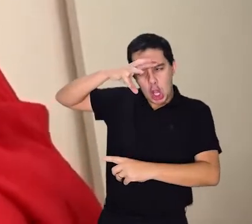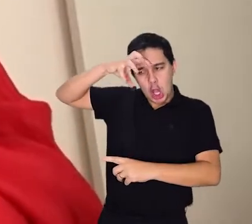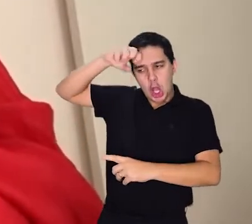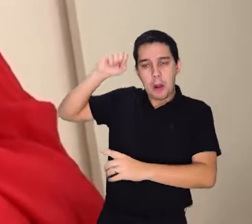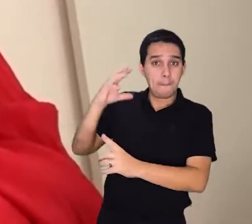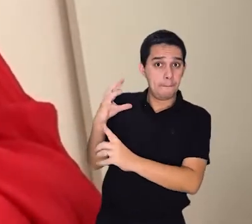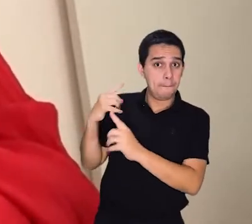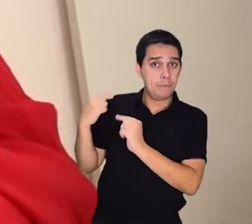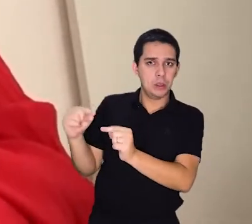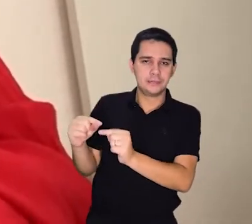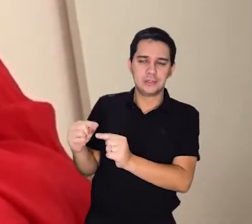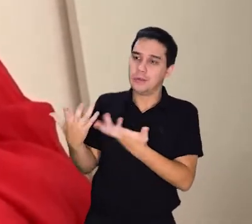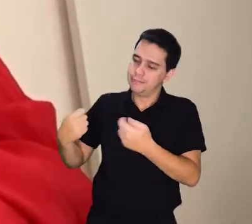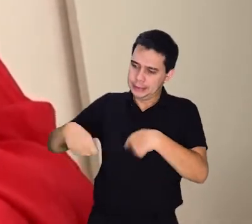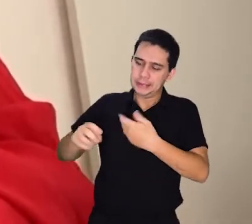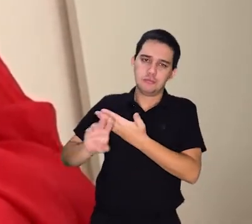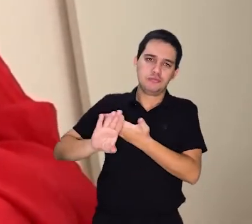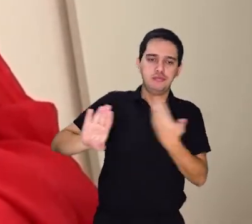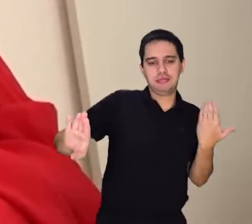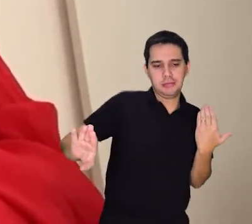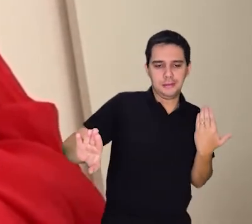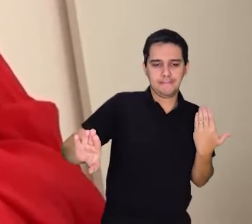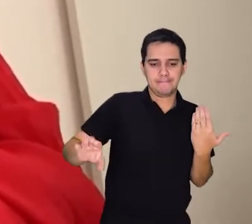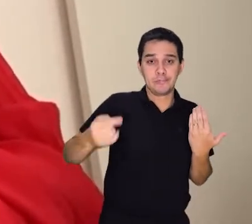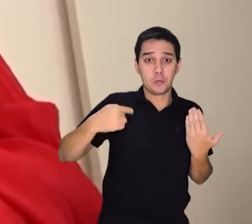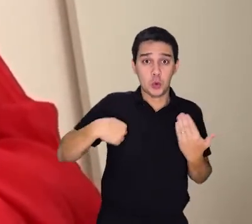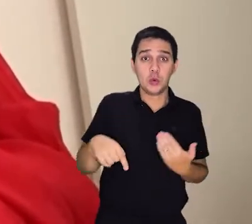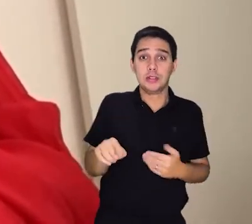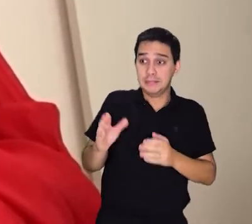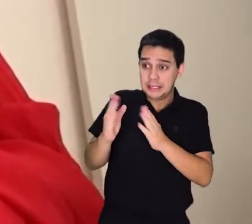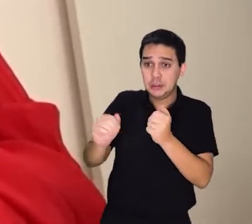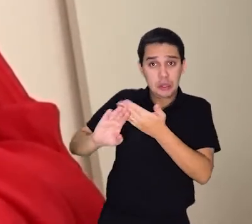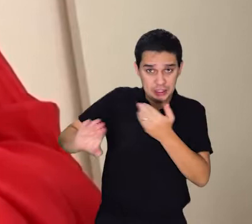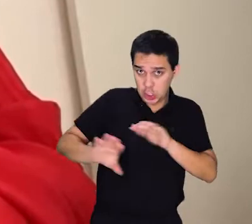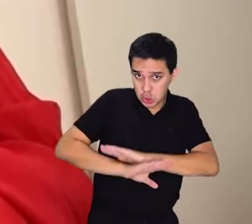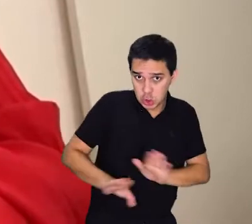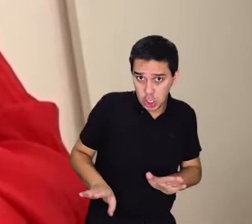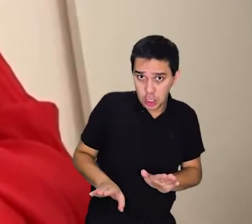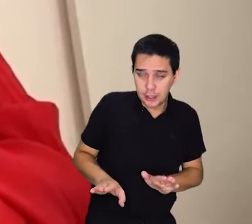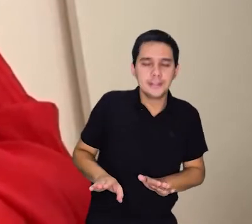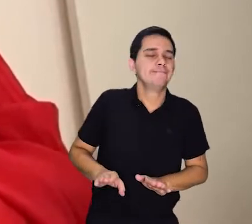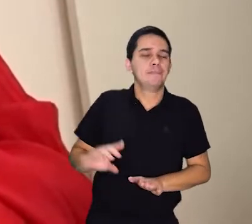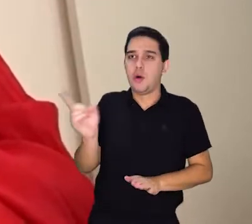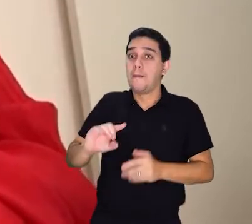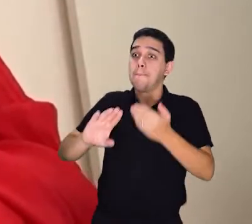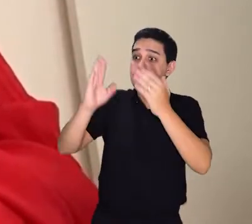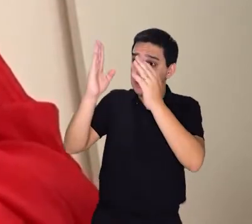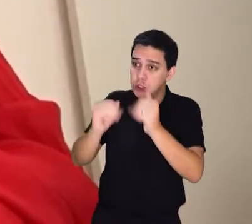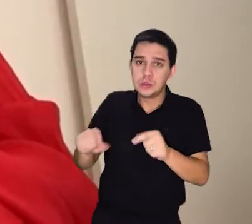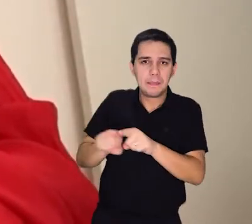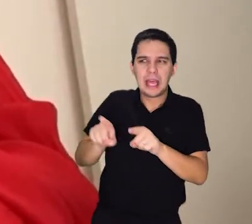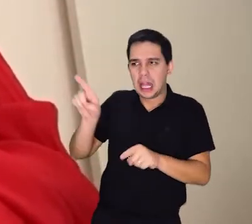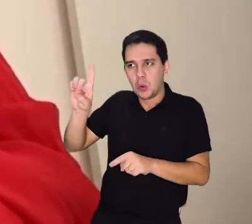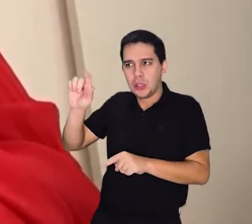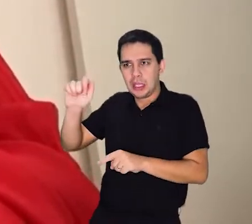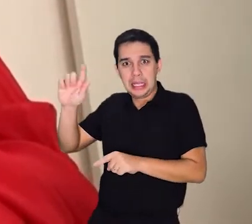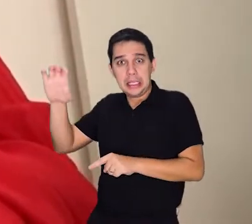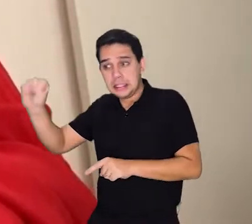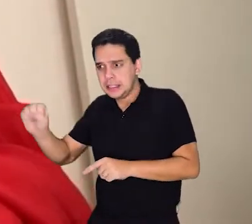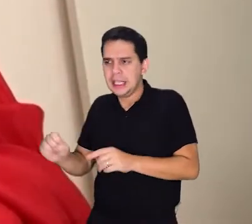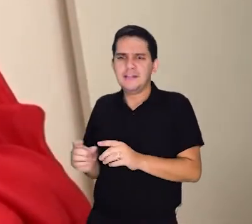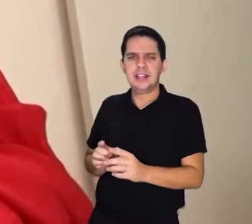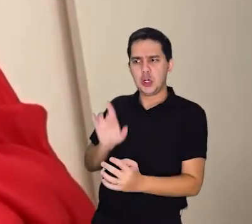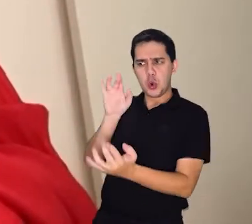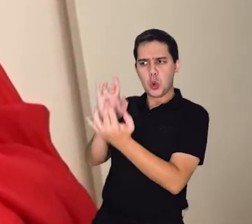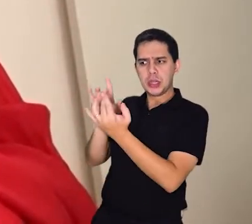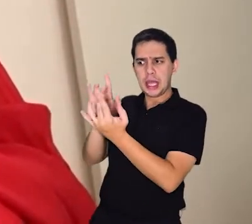adolescentes, desses agentes, e o pedido foi além, foi que o DEGASE não os coloque em contato com nenhum outro adolescente, porque a